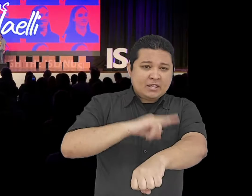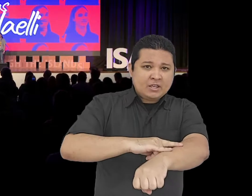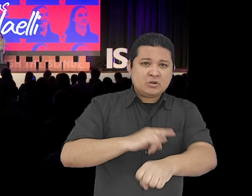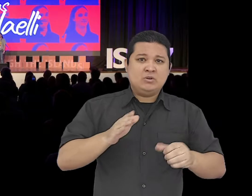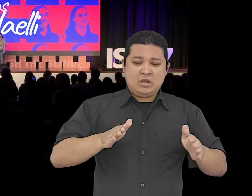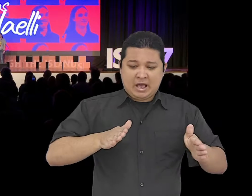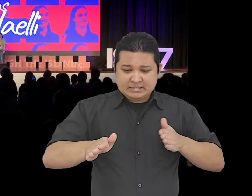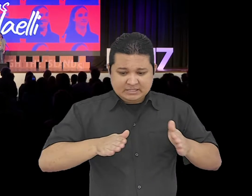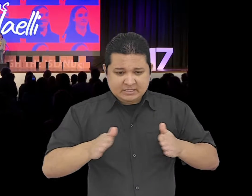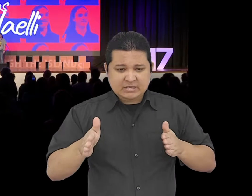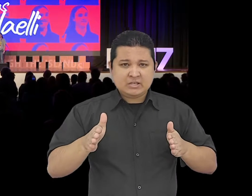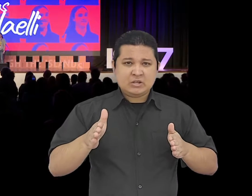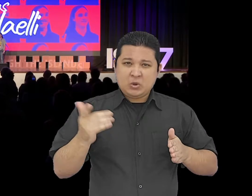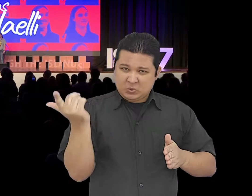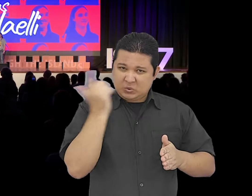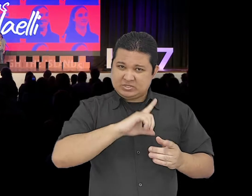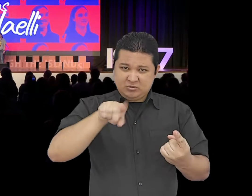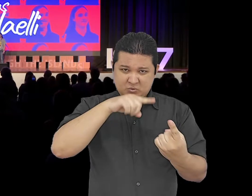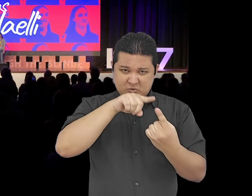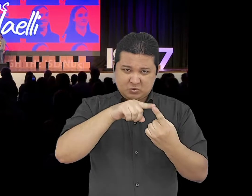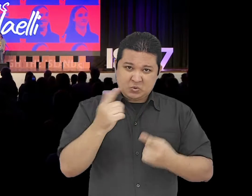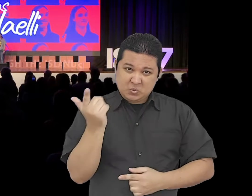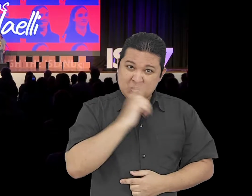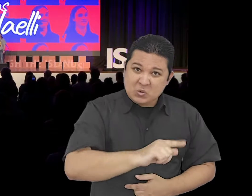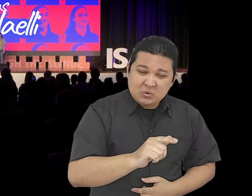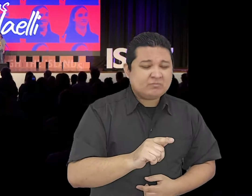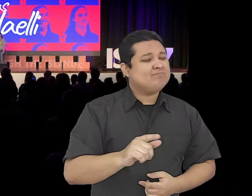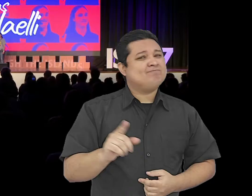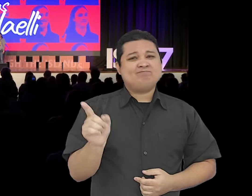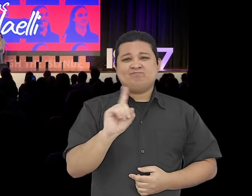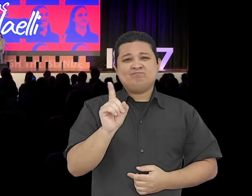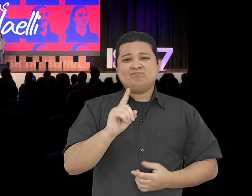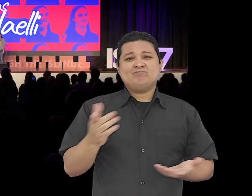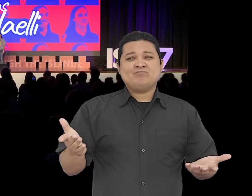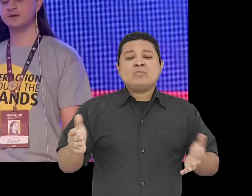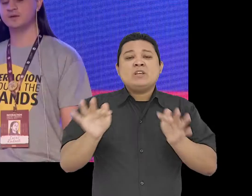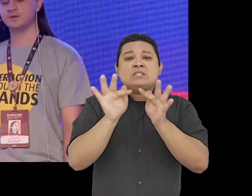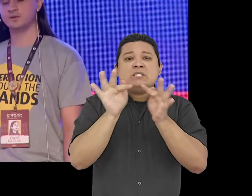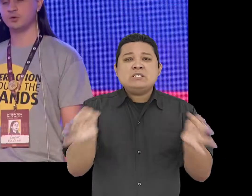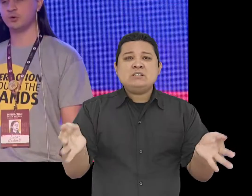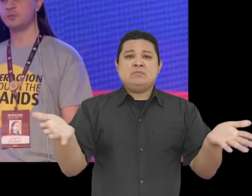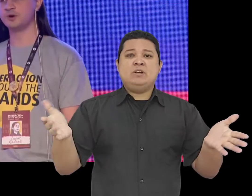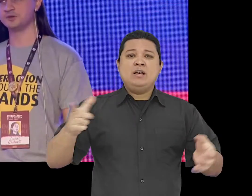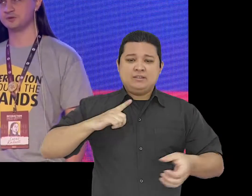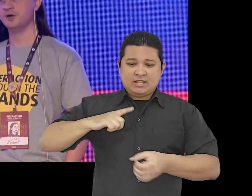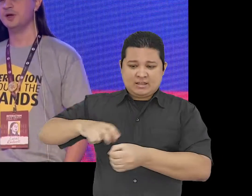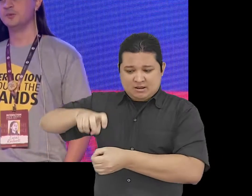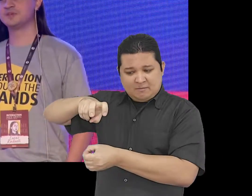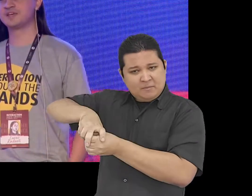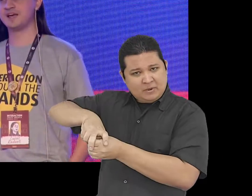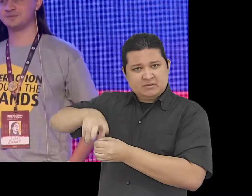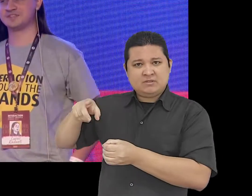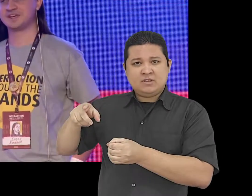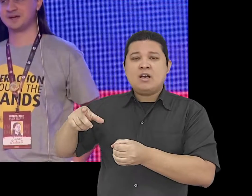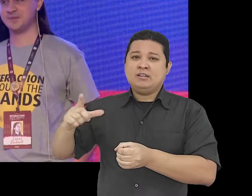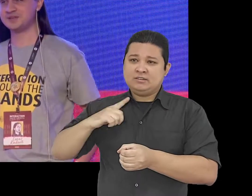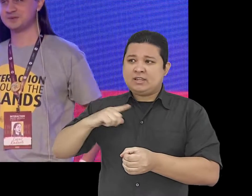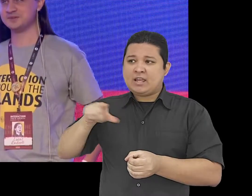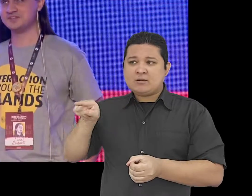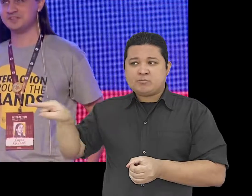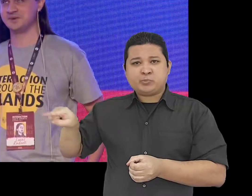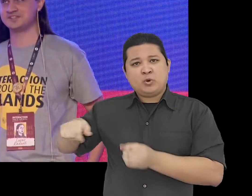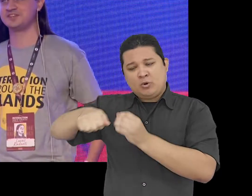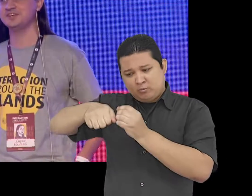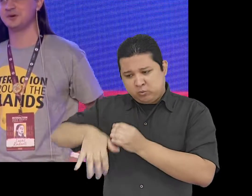quanto um banheiro, onde a gente tem uma pia, um privada e uma descarga. Ou melhor, uma descarga